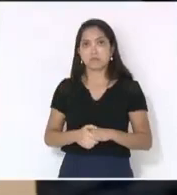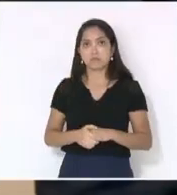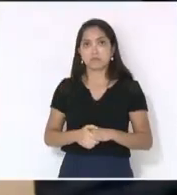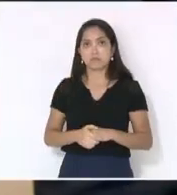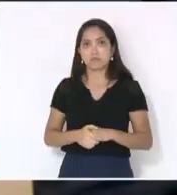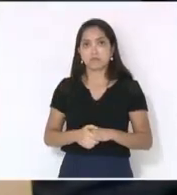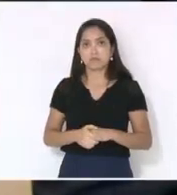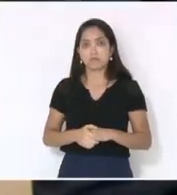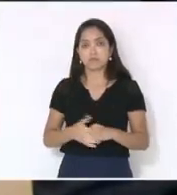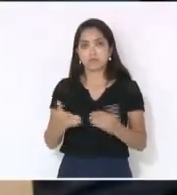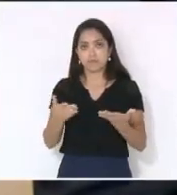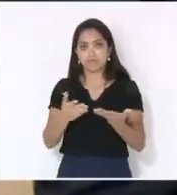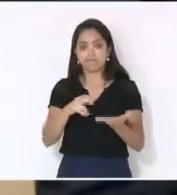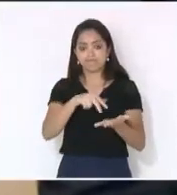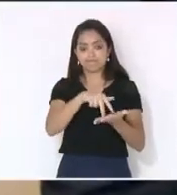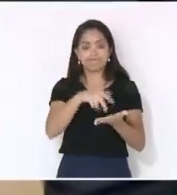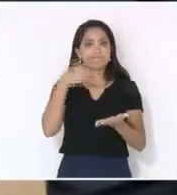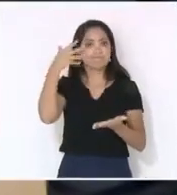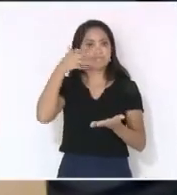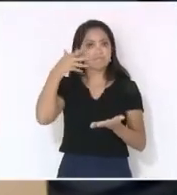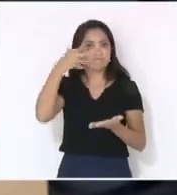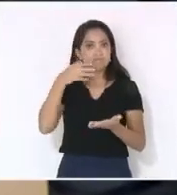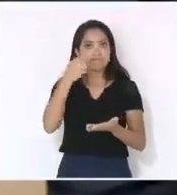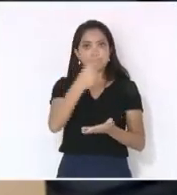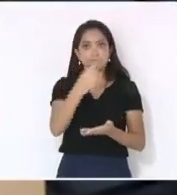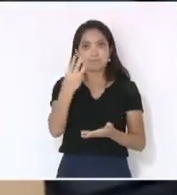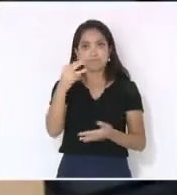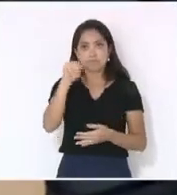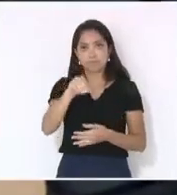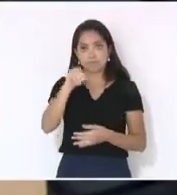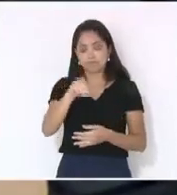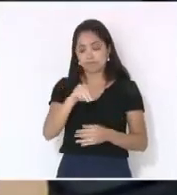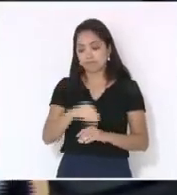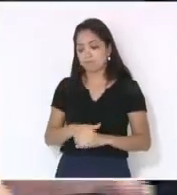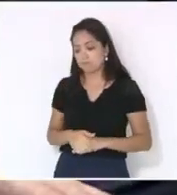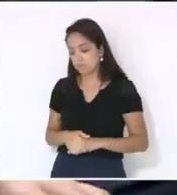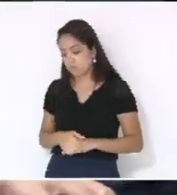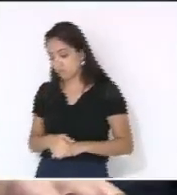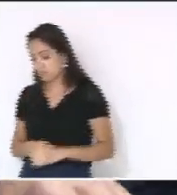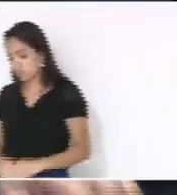Vai fazer uso da palavra por até 13 minutos.